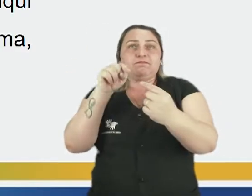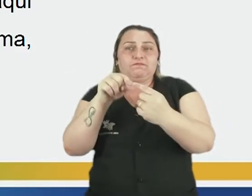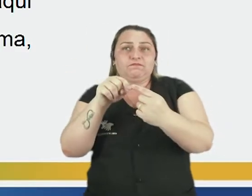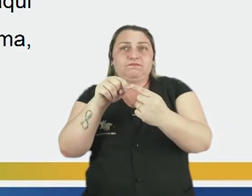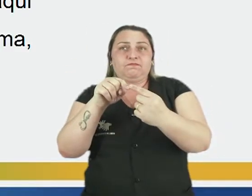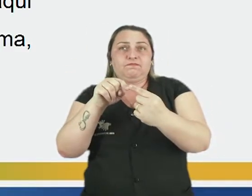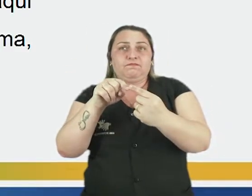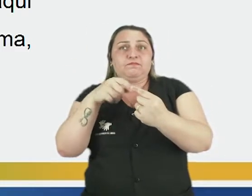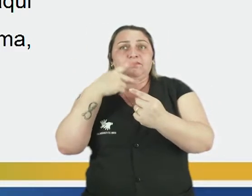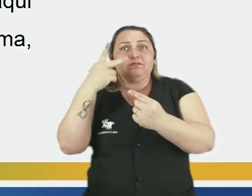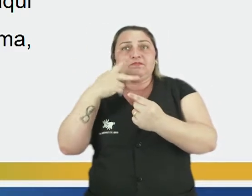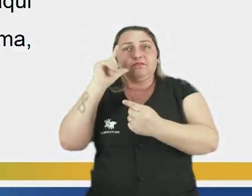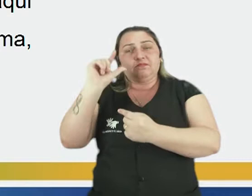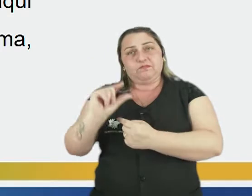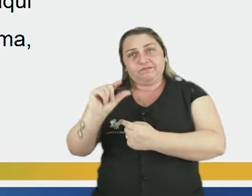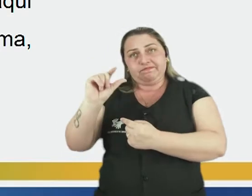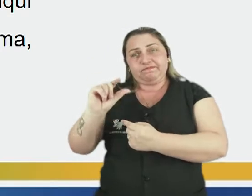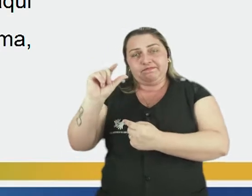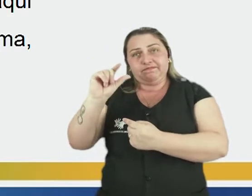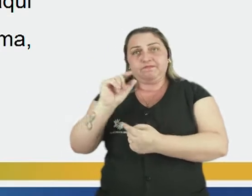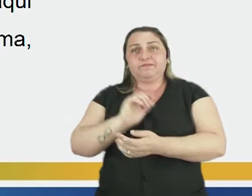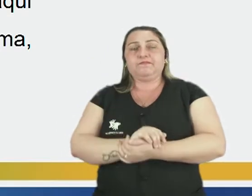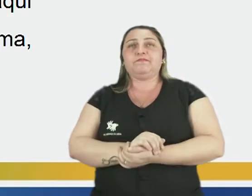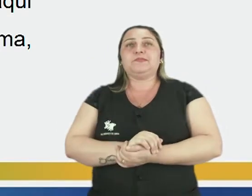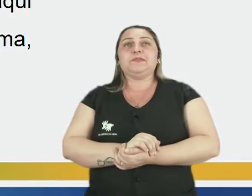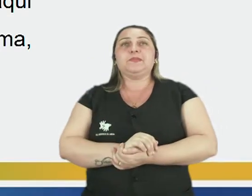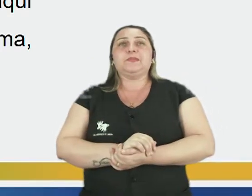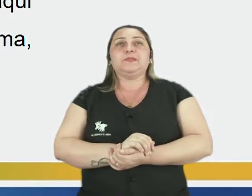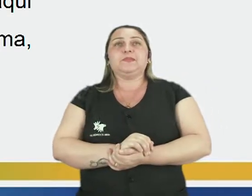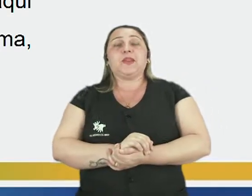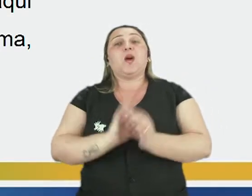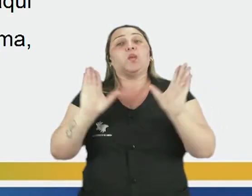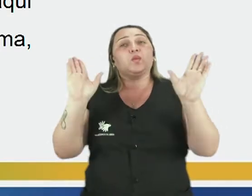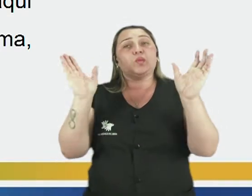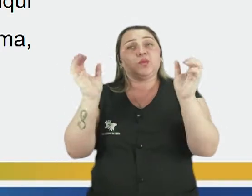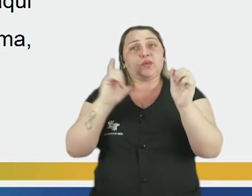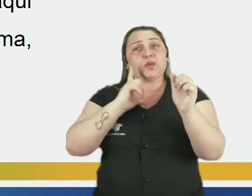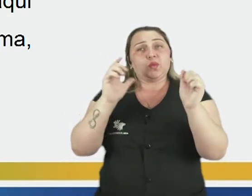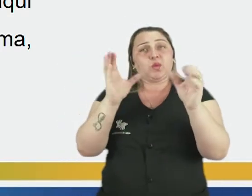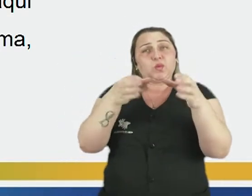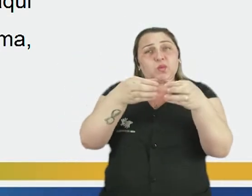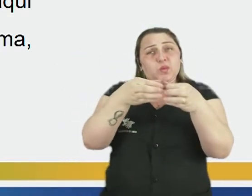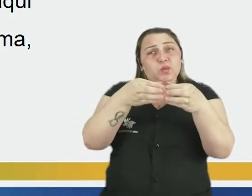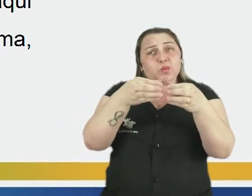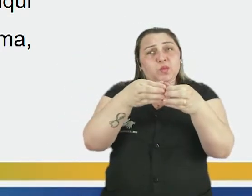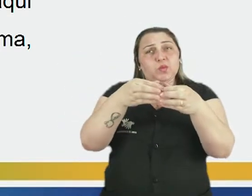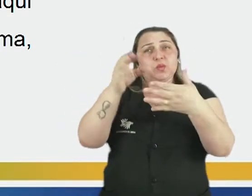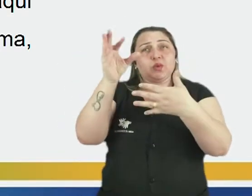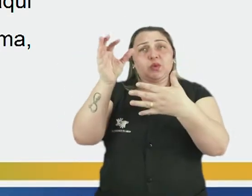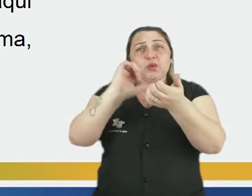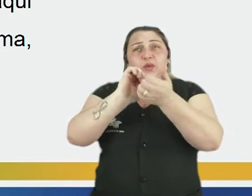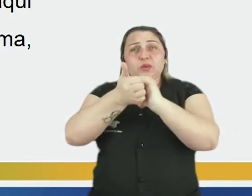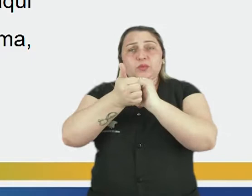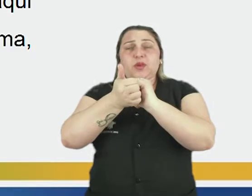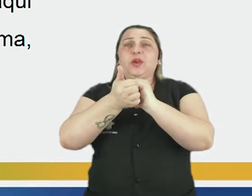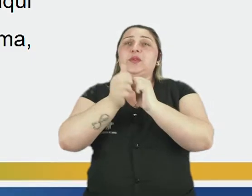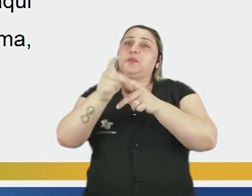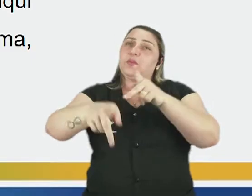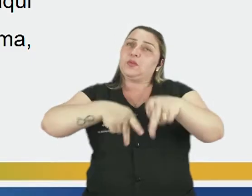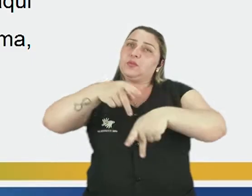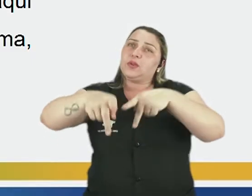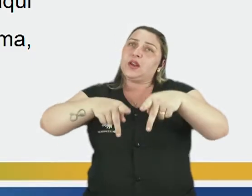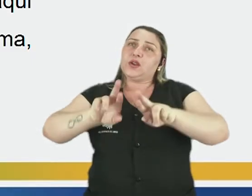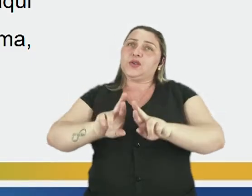gente vai falar um pouquinho dessa categoria, né? Essa categoria reúne um conjunto de esportes muito populares